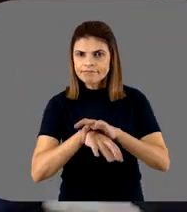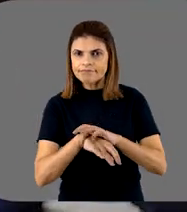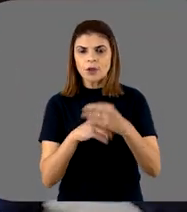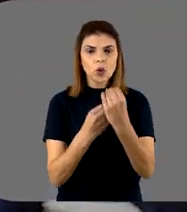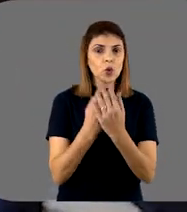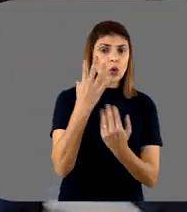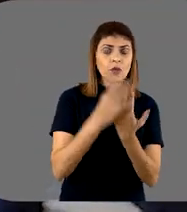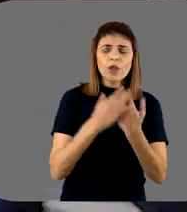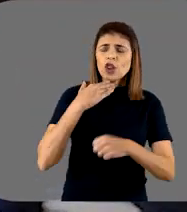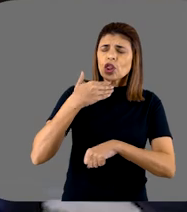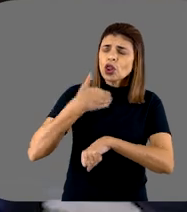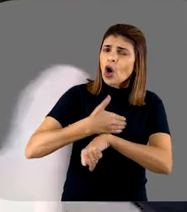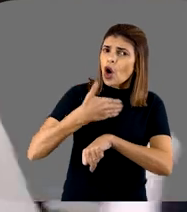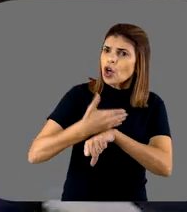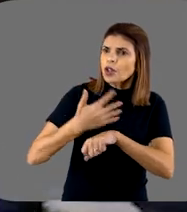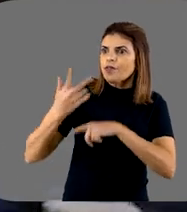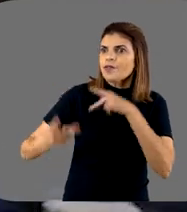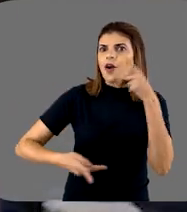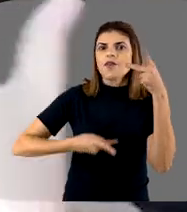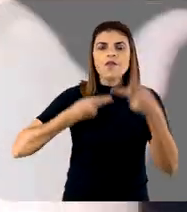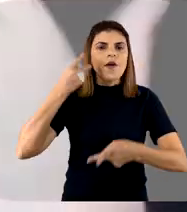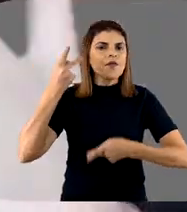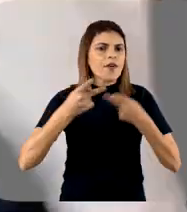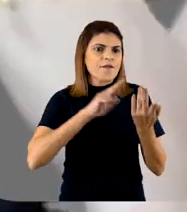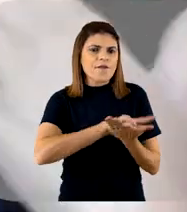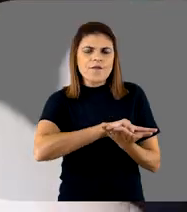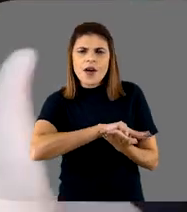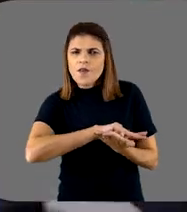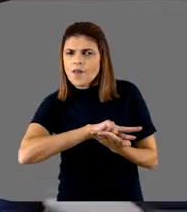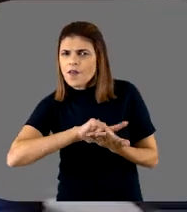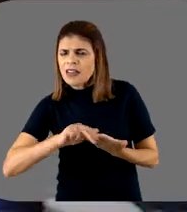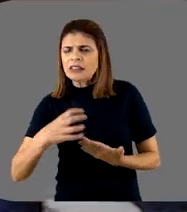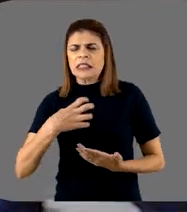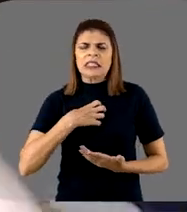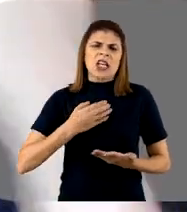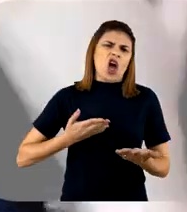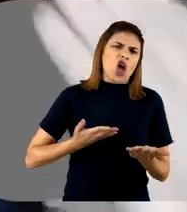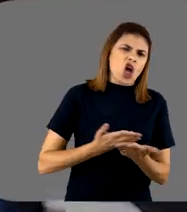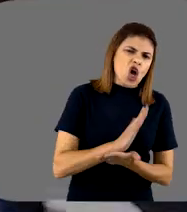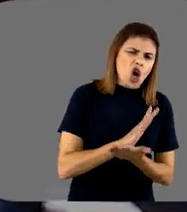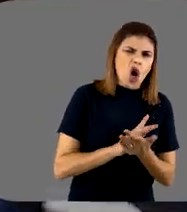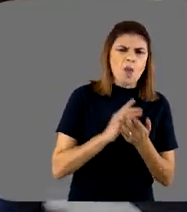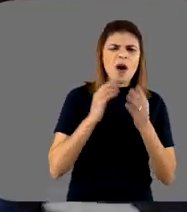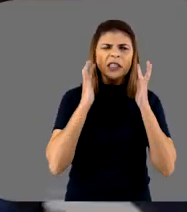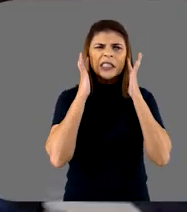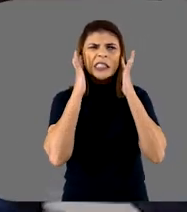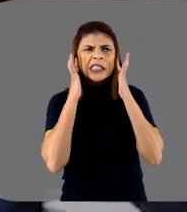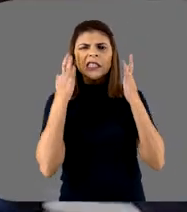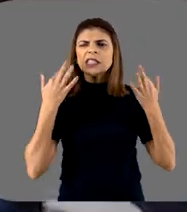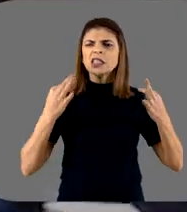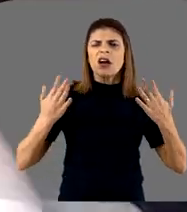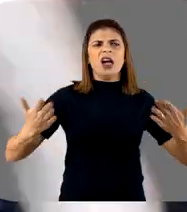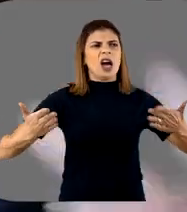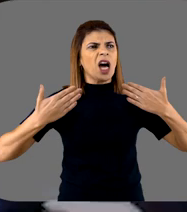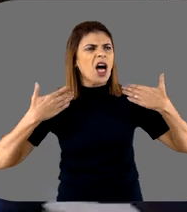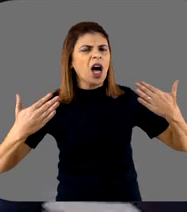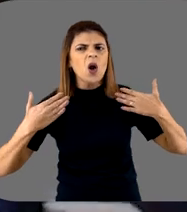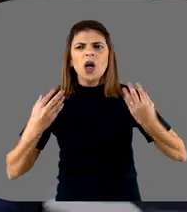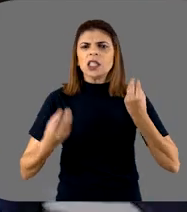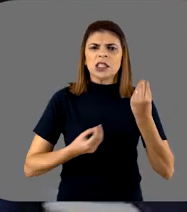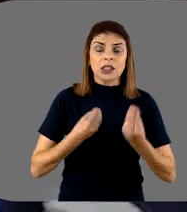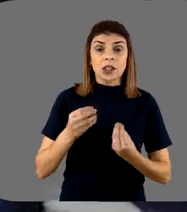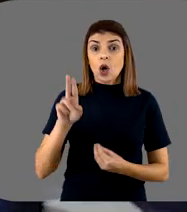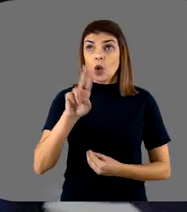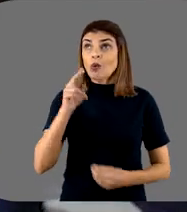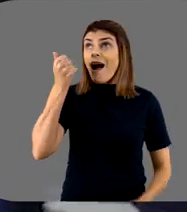um tema que a gente toda hora tá falando e são vários epi e incomoda e faz adaptação e vem o